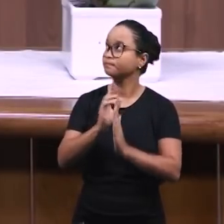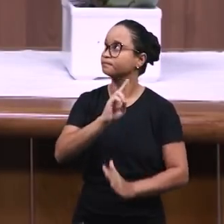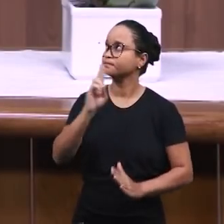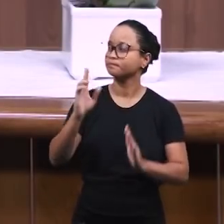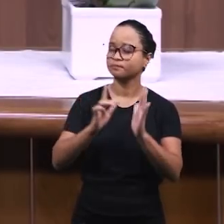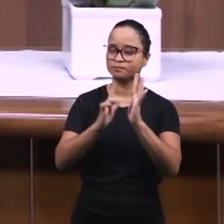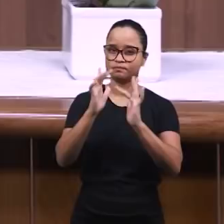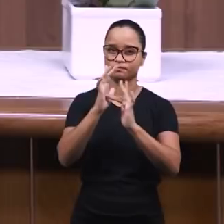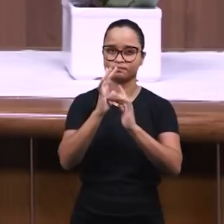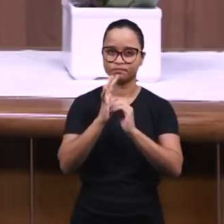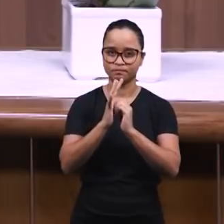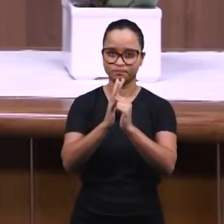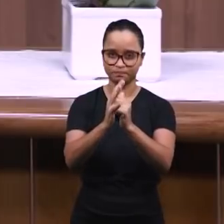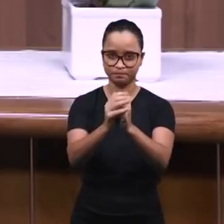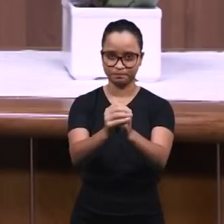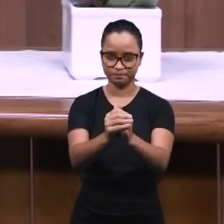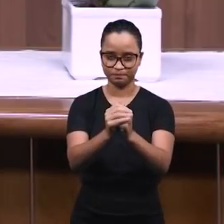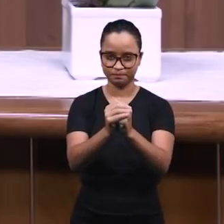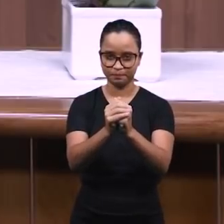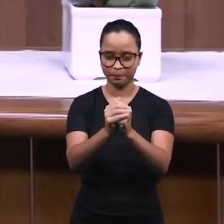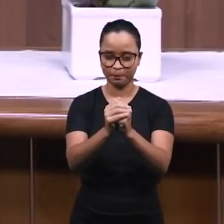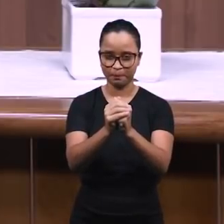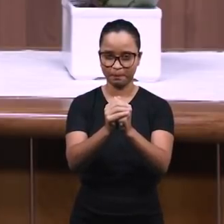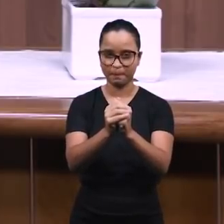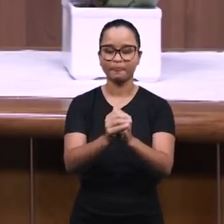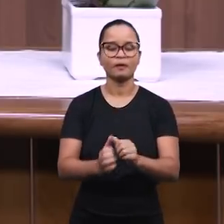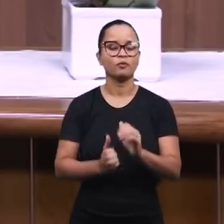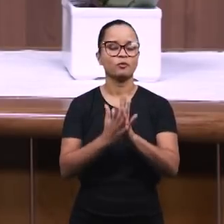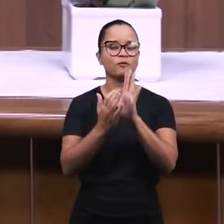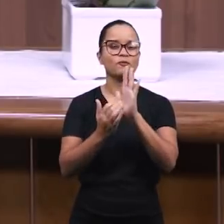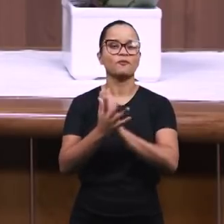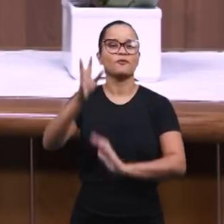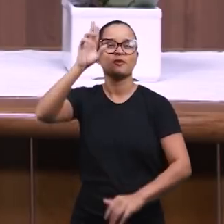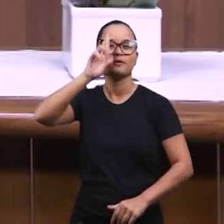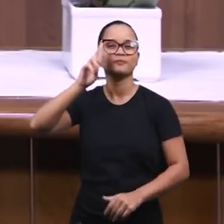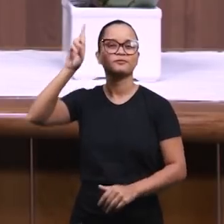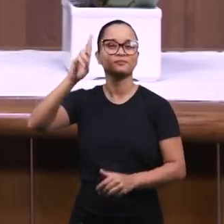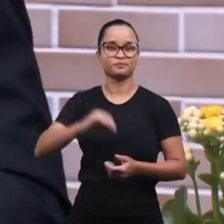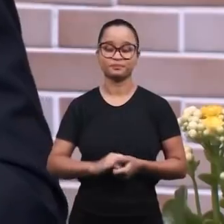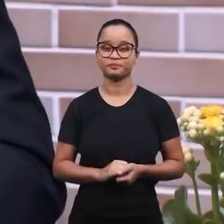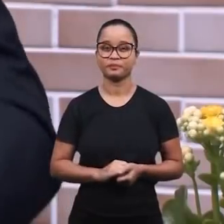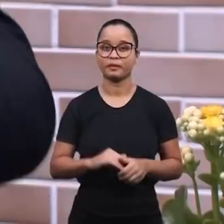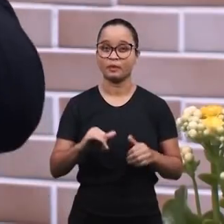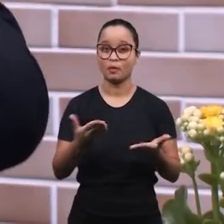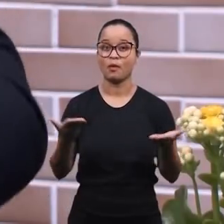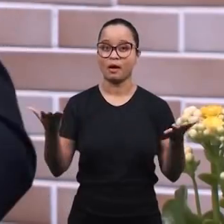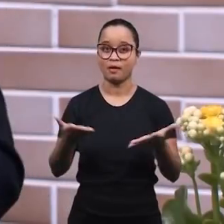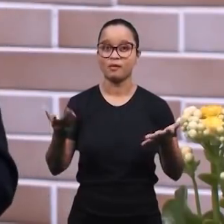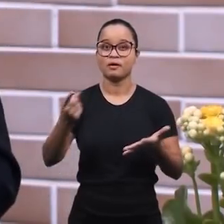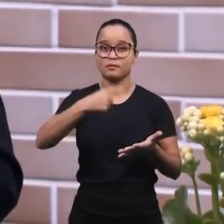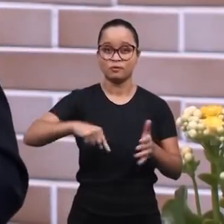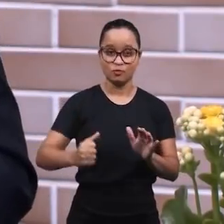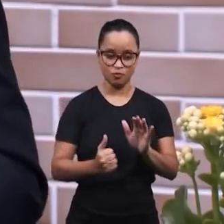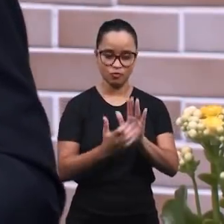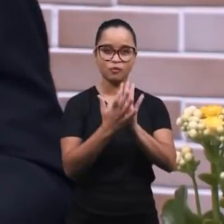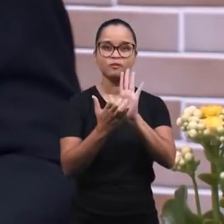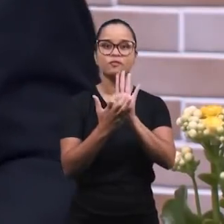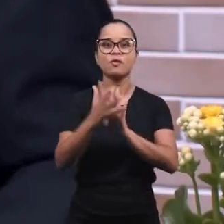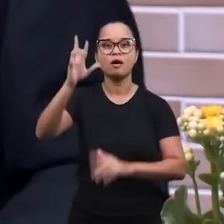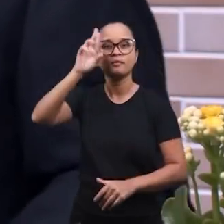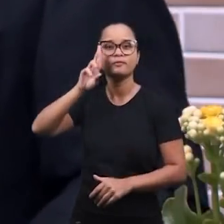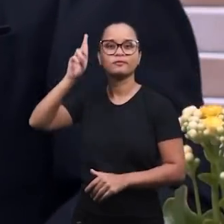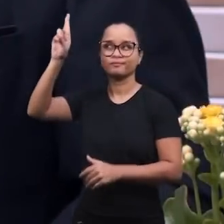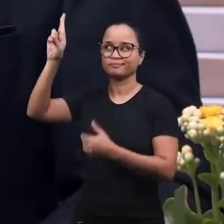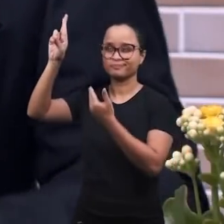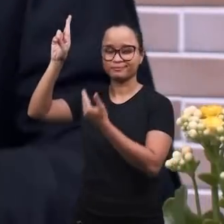fazemos em nome do Senhor Jesus. Amém. Louvado seja o nome do Senhor. Nós vamos agora cantar um louvor ao